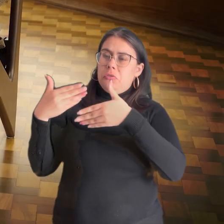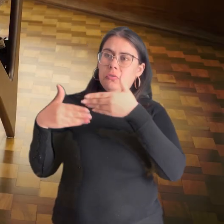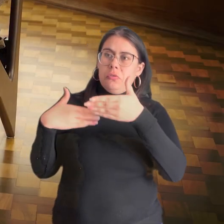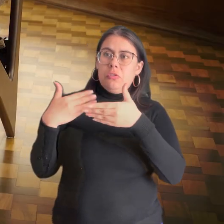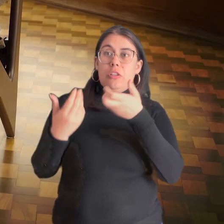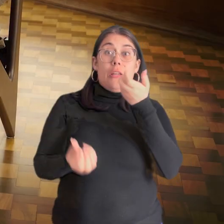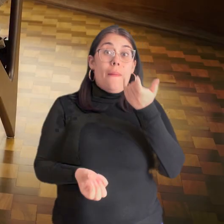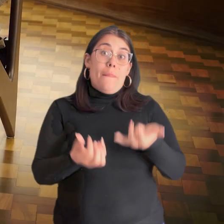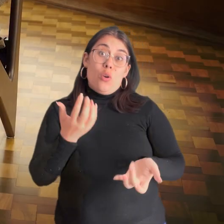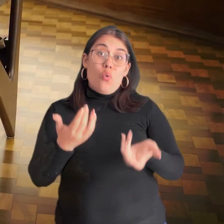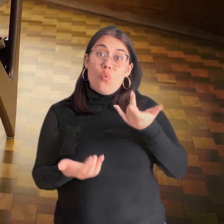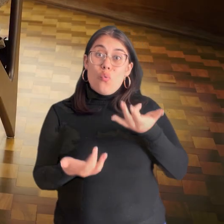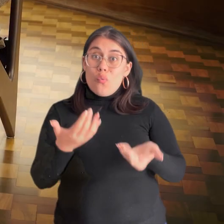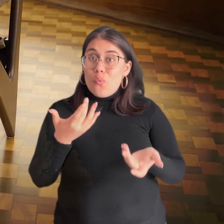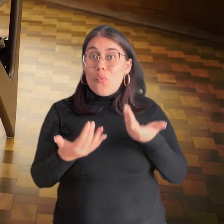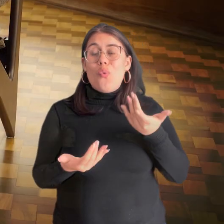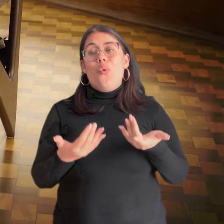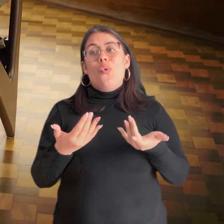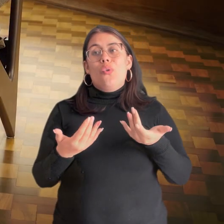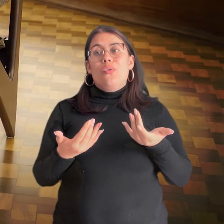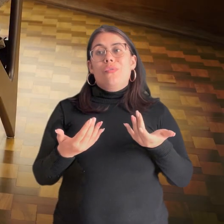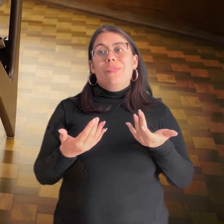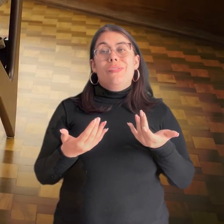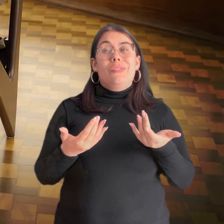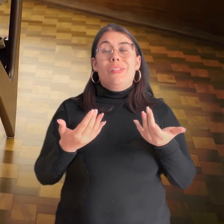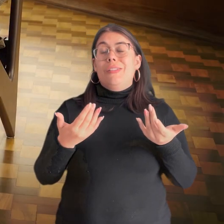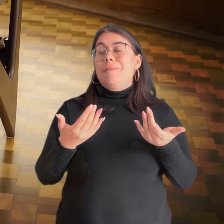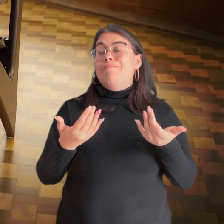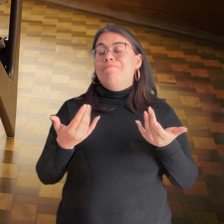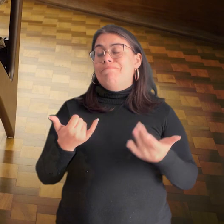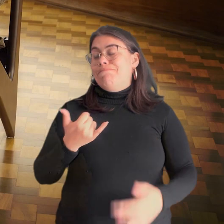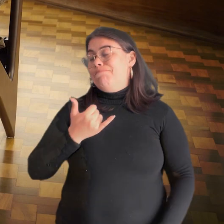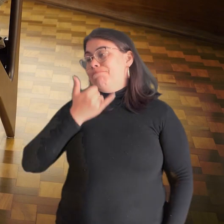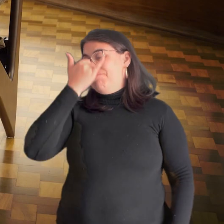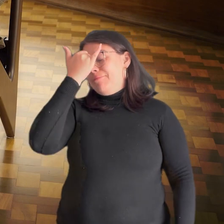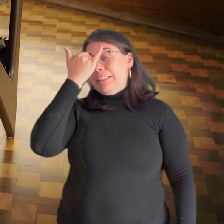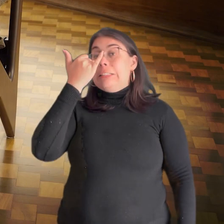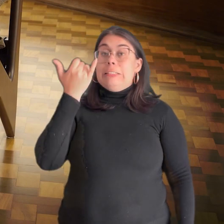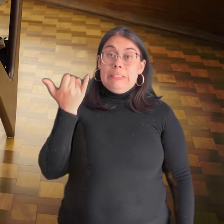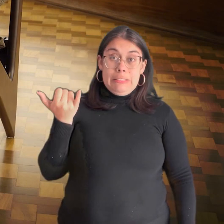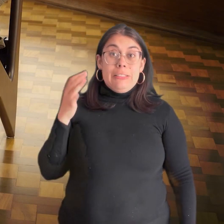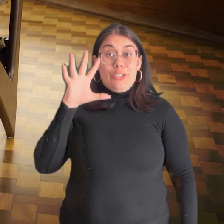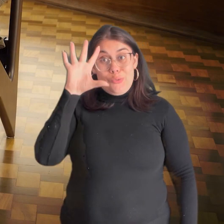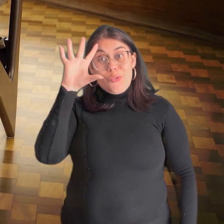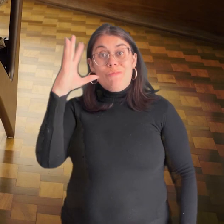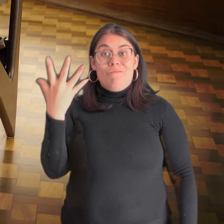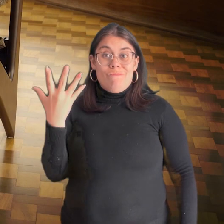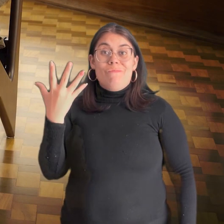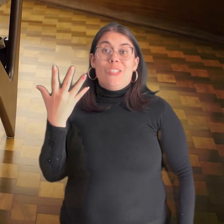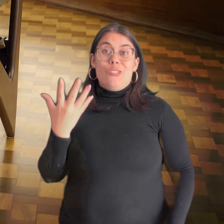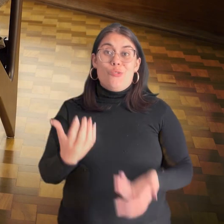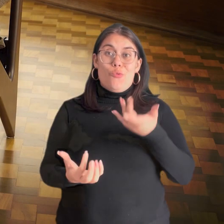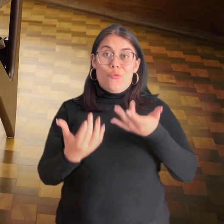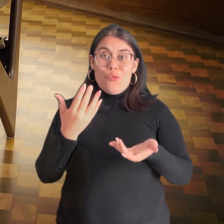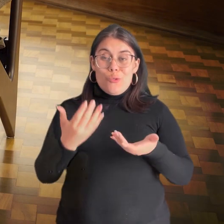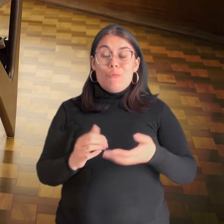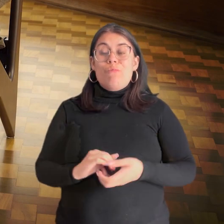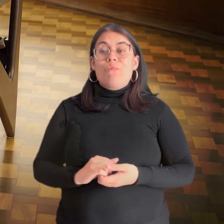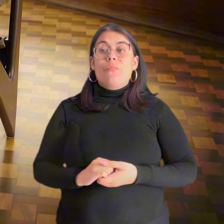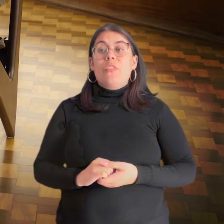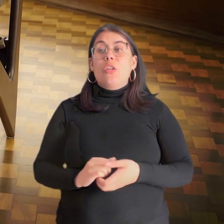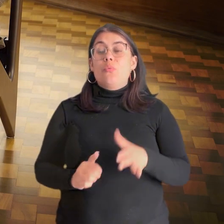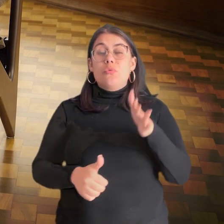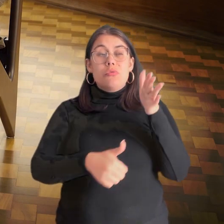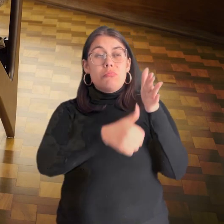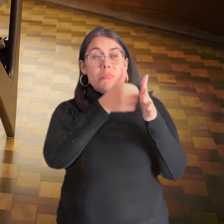pegou fogo e foi um desastre. Então, os primeiros projetos que se